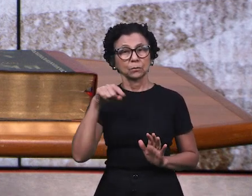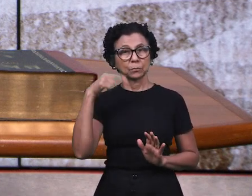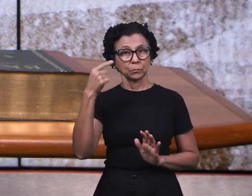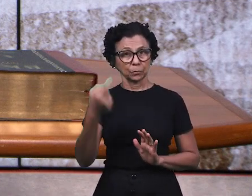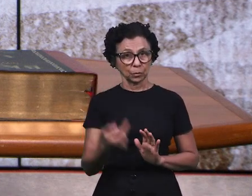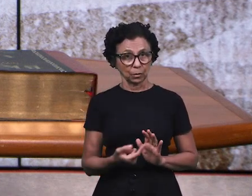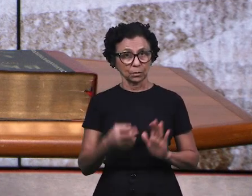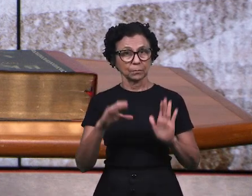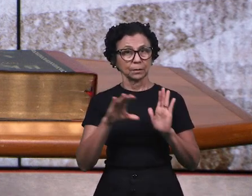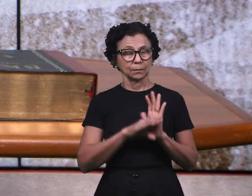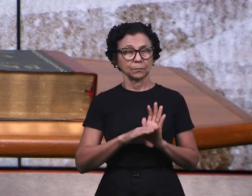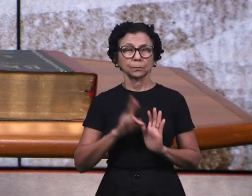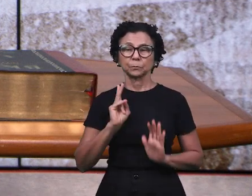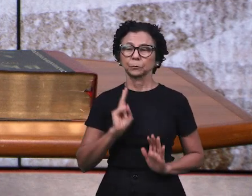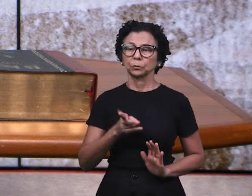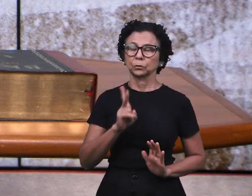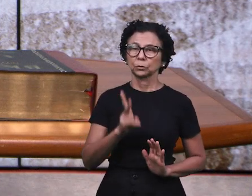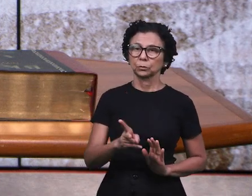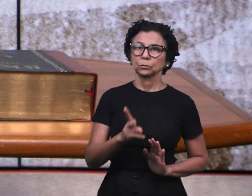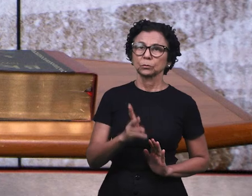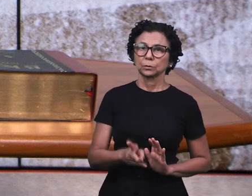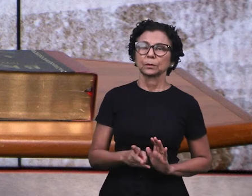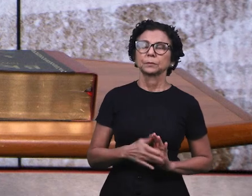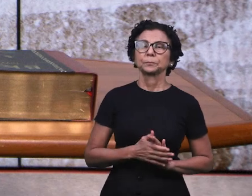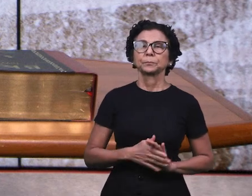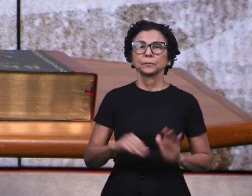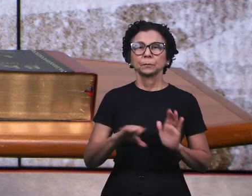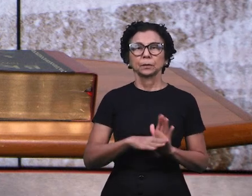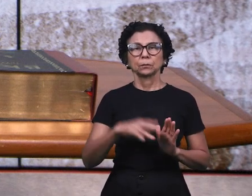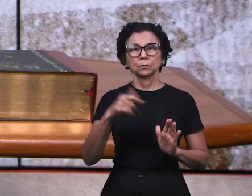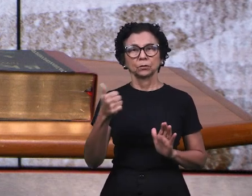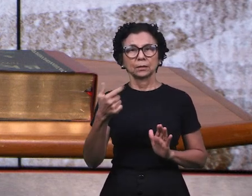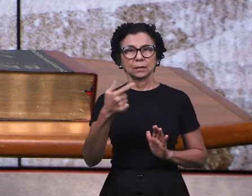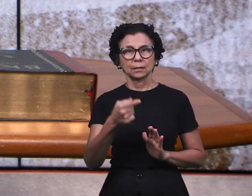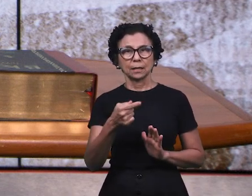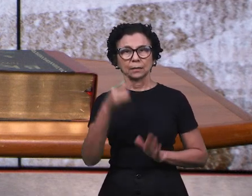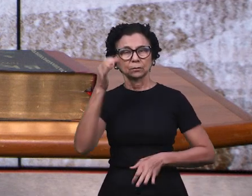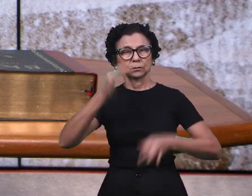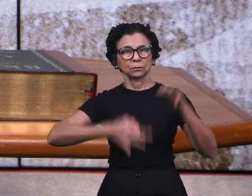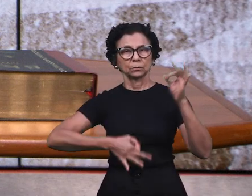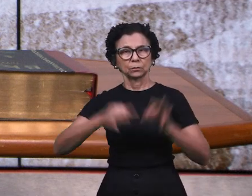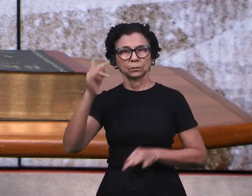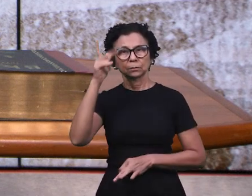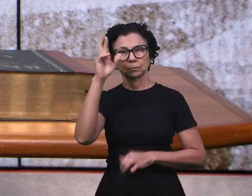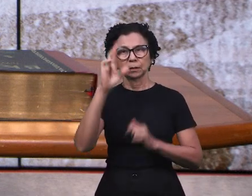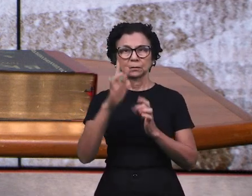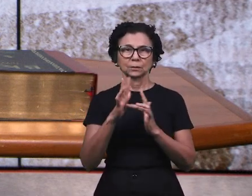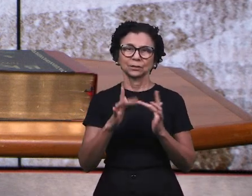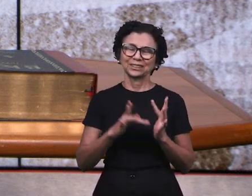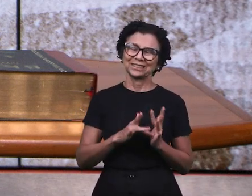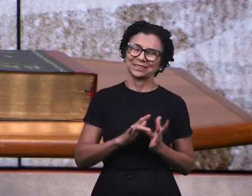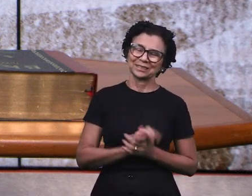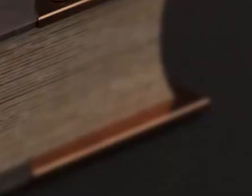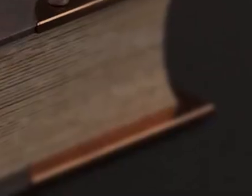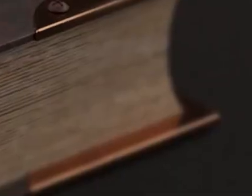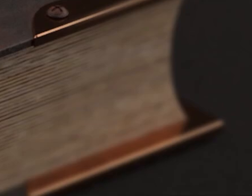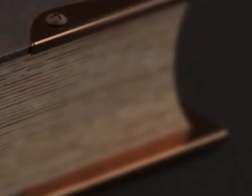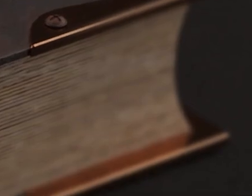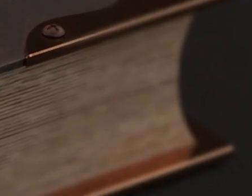vamos prosseguir no capítulo 17 do livro de Juízes. A paz do Senhor Jesus a todos.